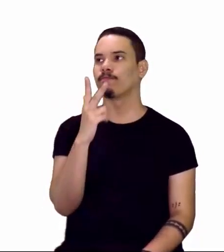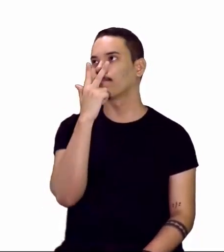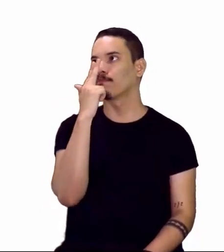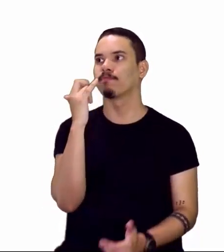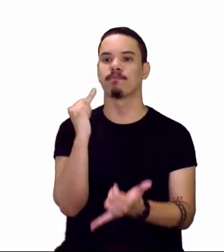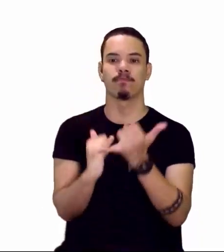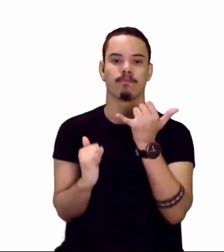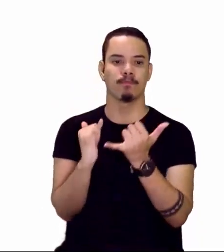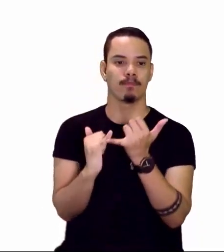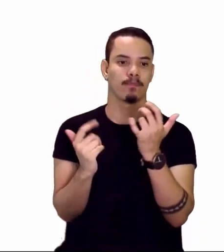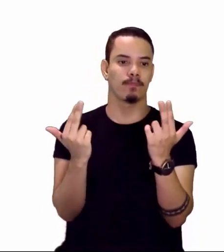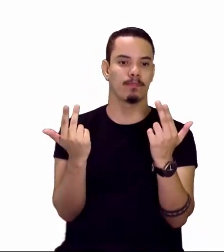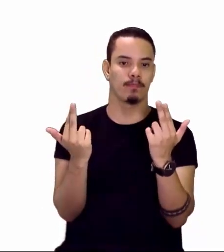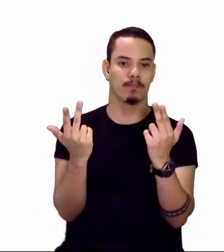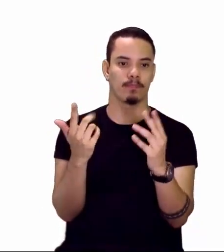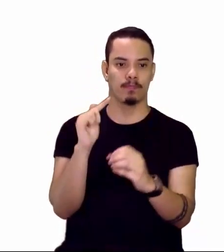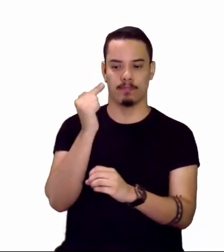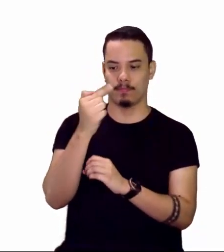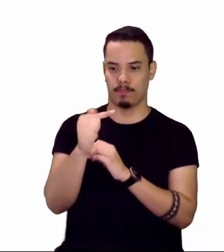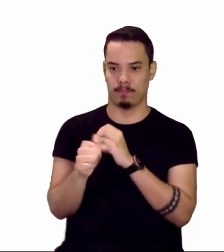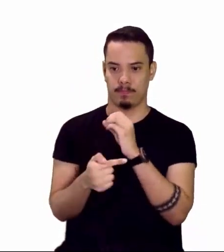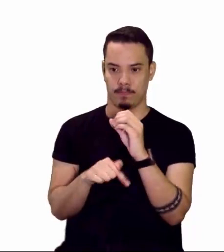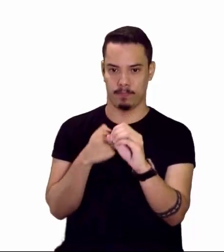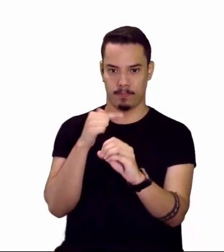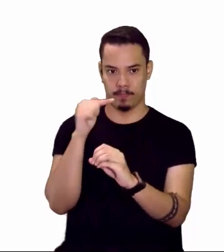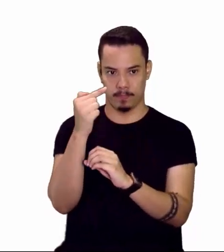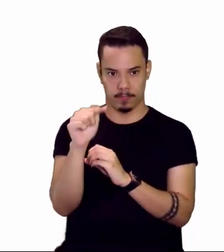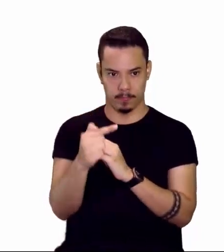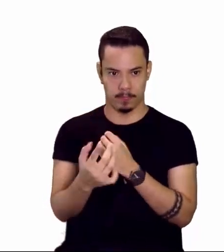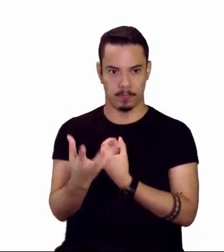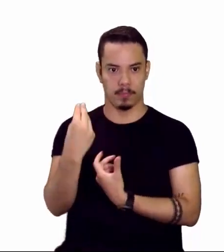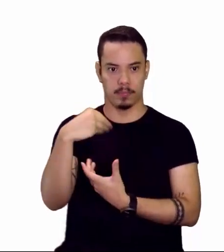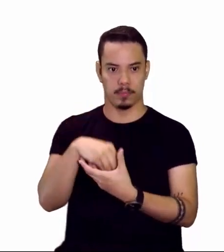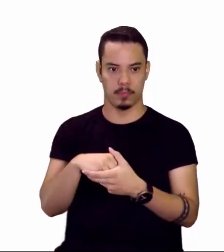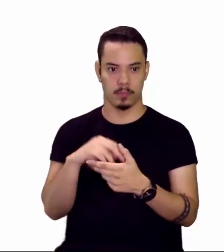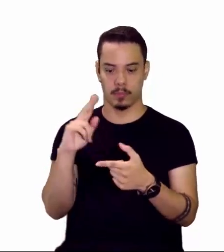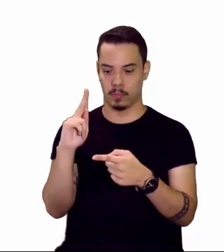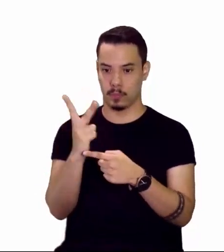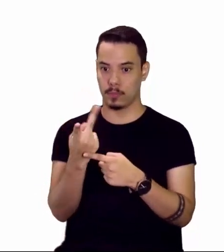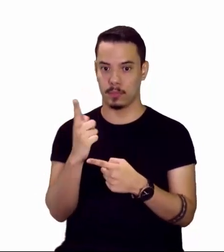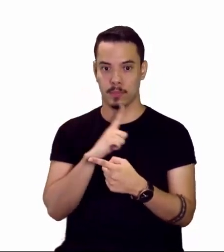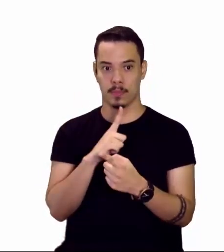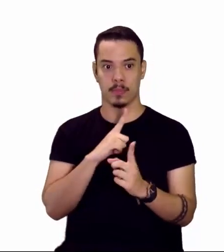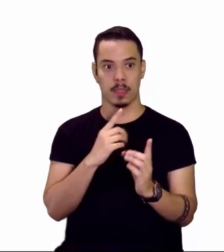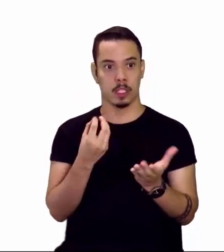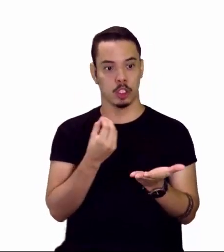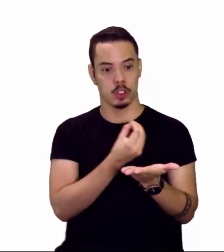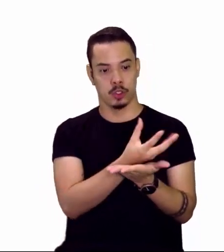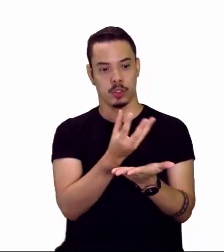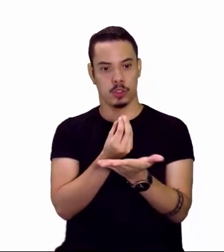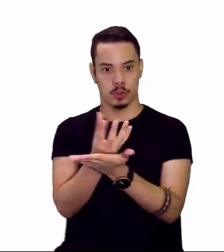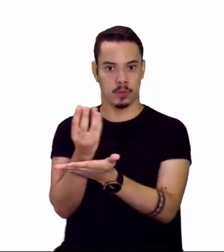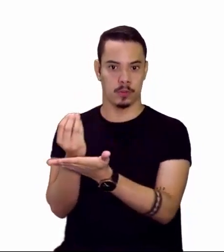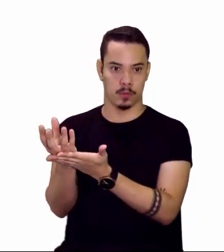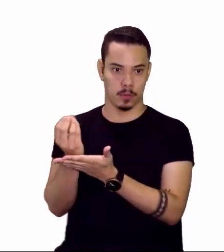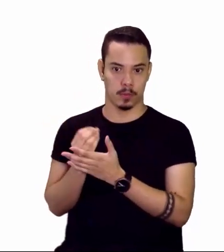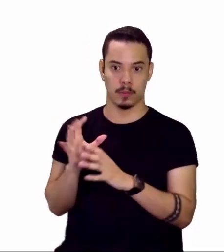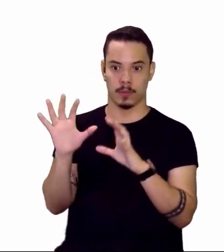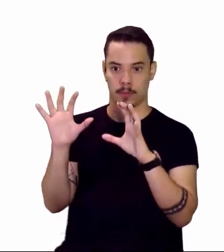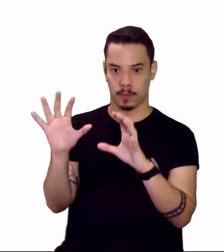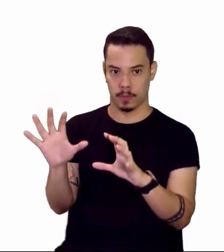os átomos dos elementos de hidrogênio estivessem distribuídos dessa